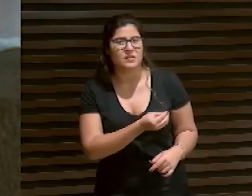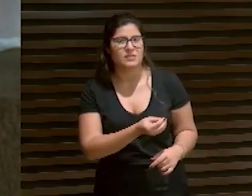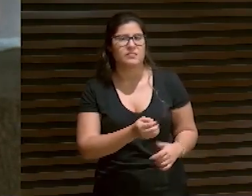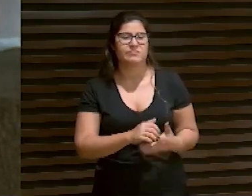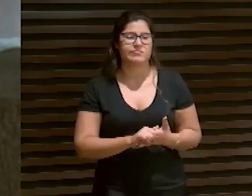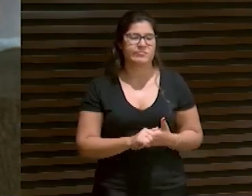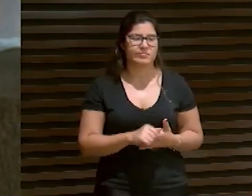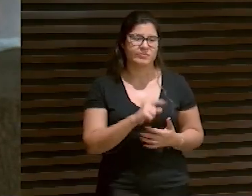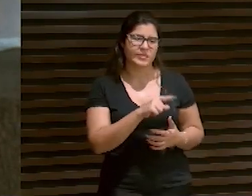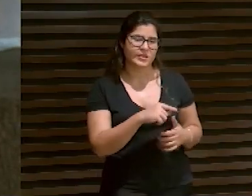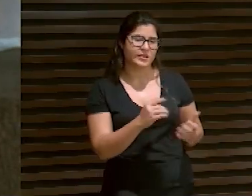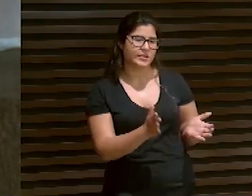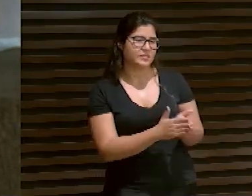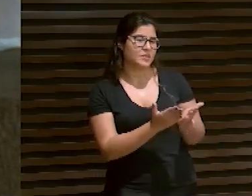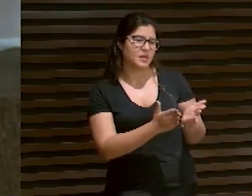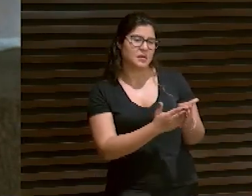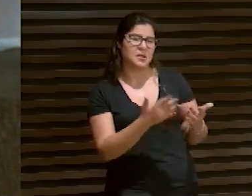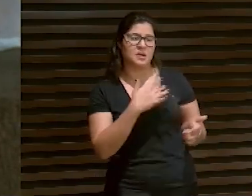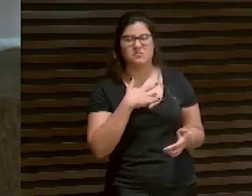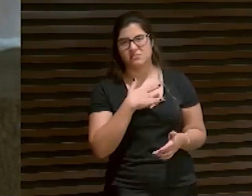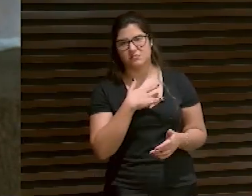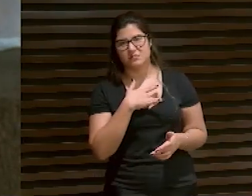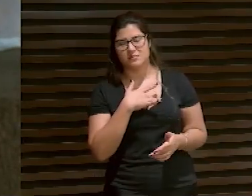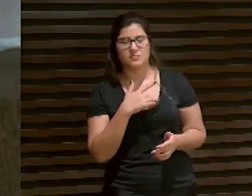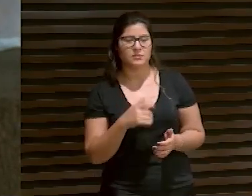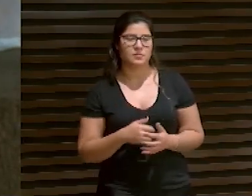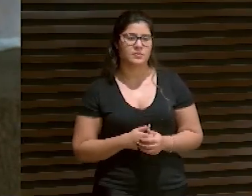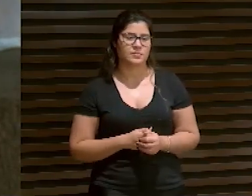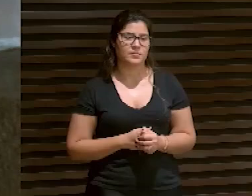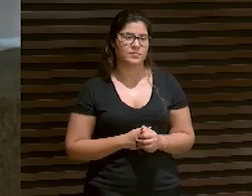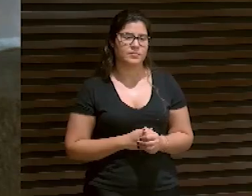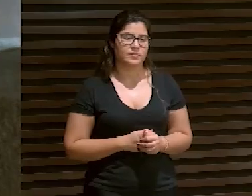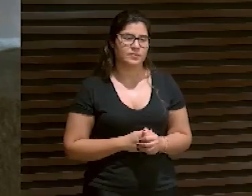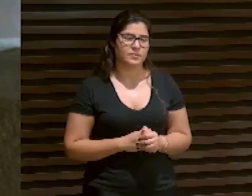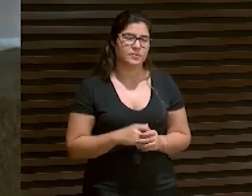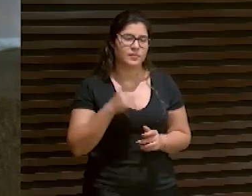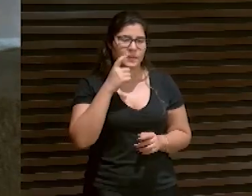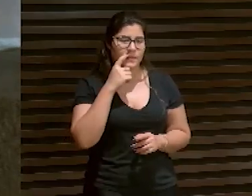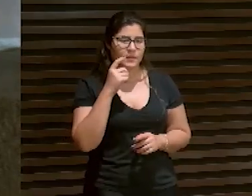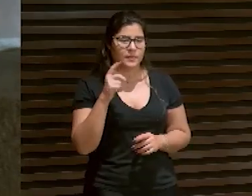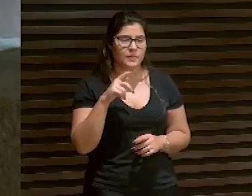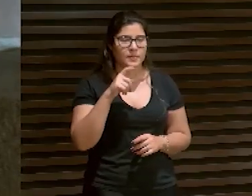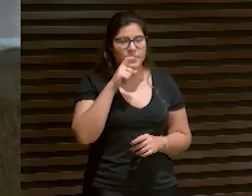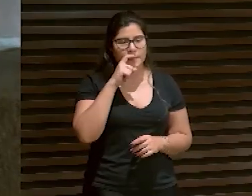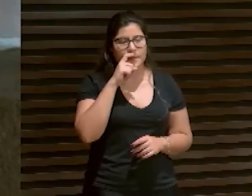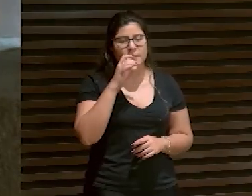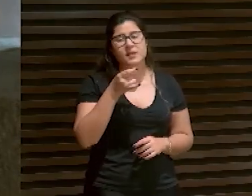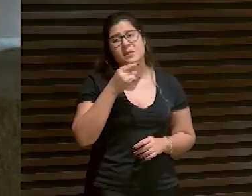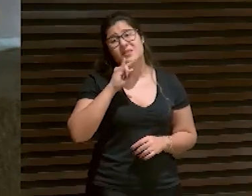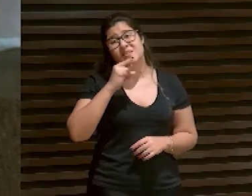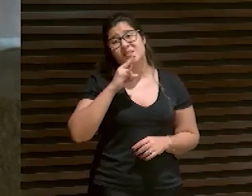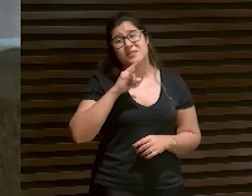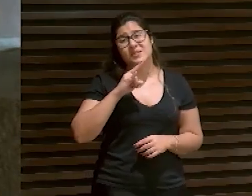é. Mas ciclano ele é bêbado porque o pai dele bebia. Ele viu o pai dele bebendo e ele ficou